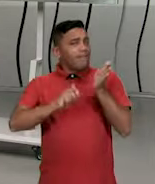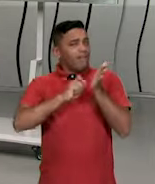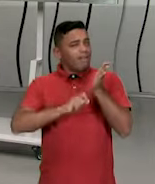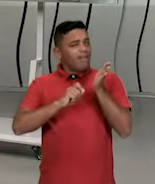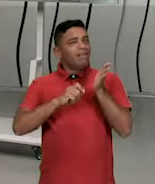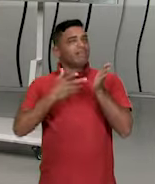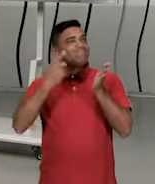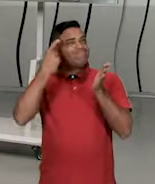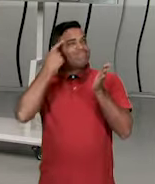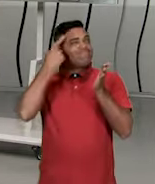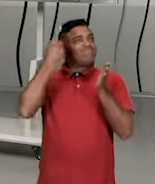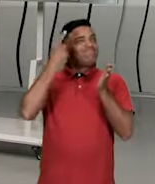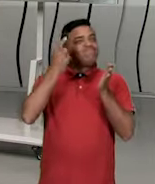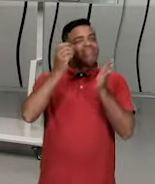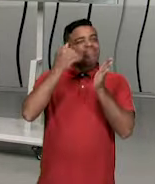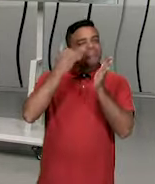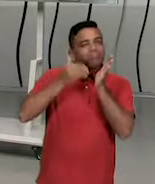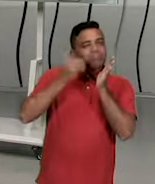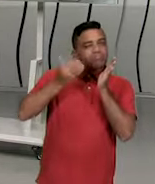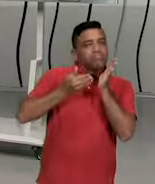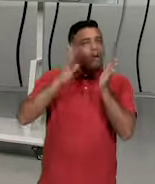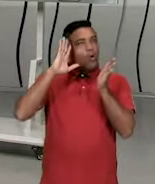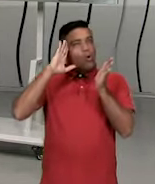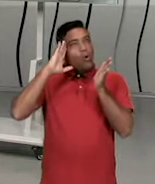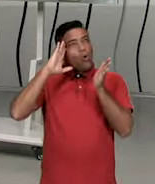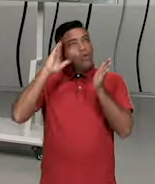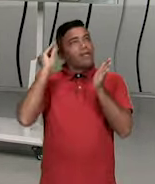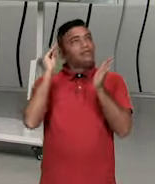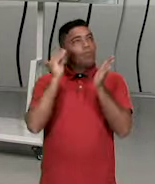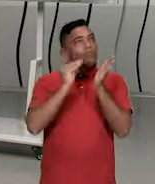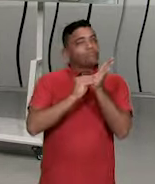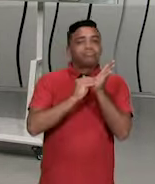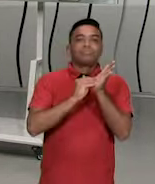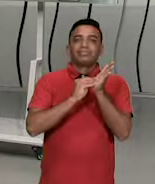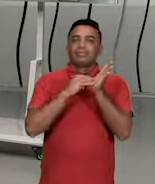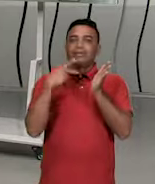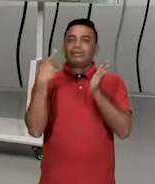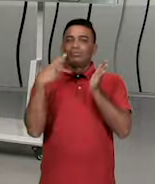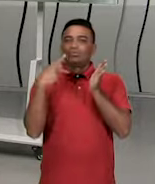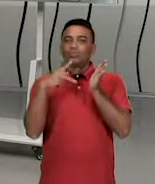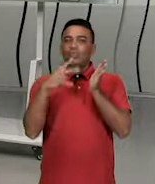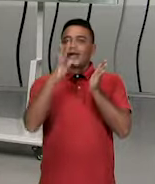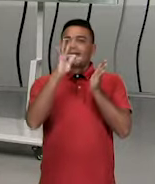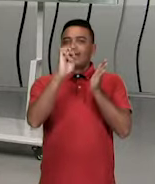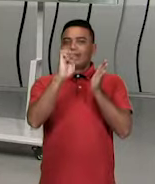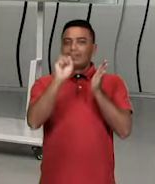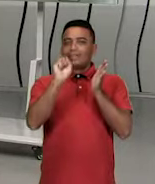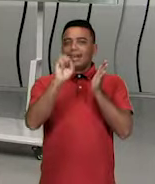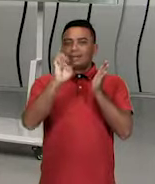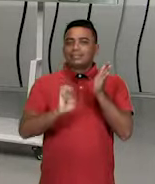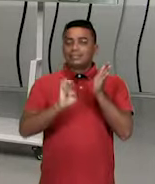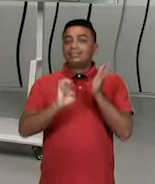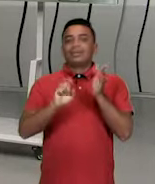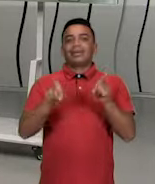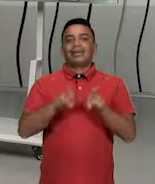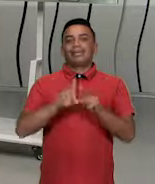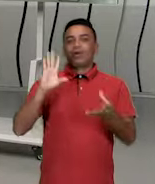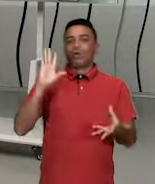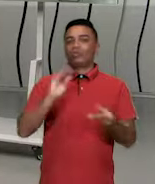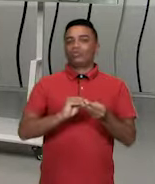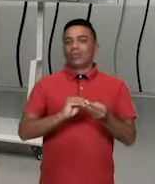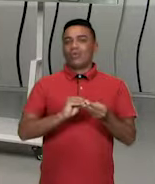desenvolver ali a sua compreensão acerca da sua tese, e temos a conclusão, em